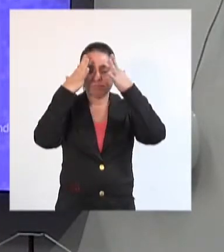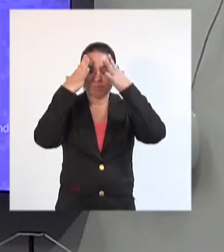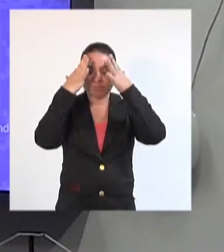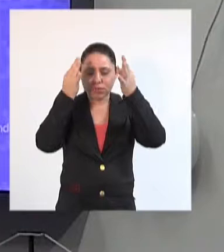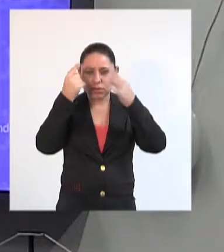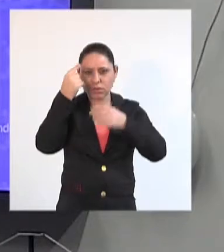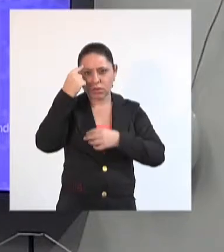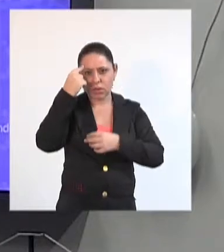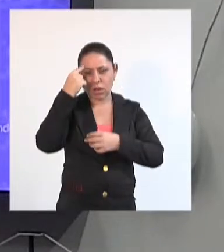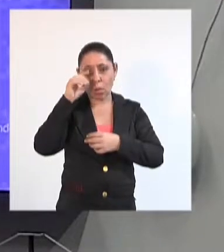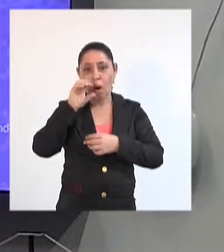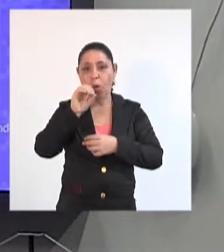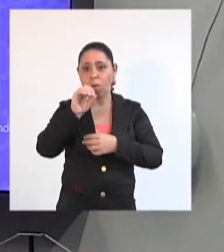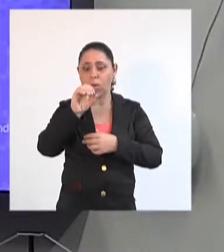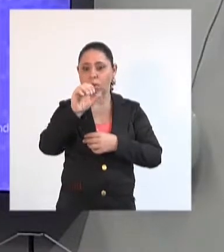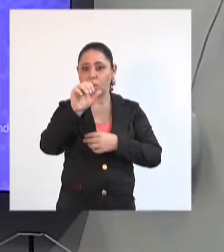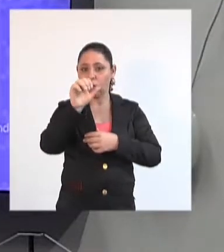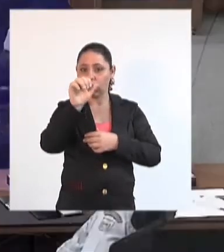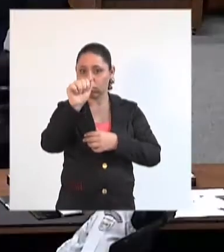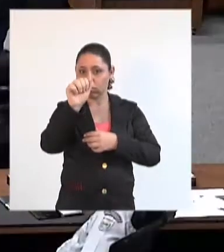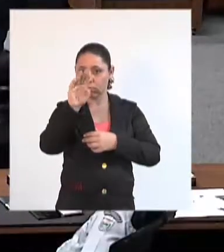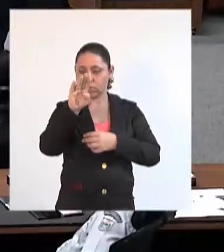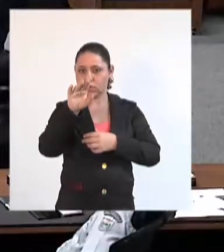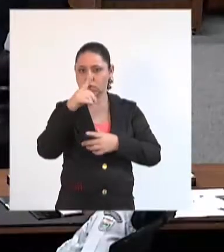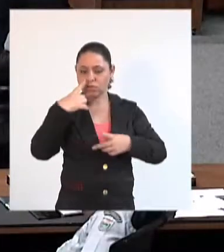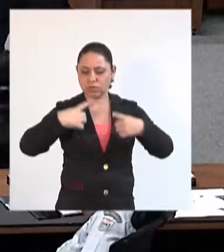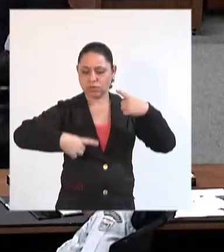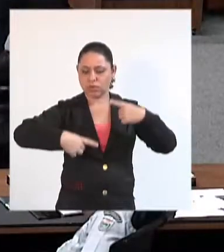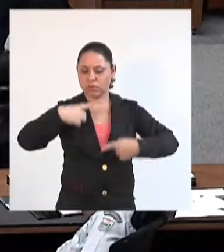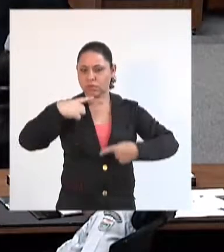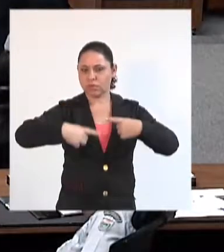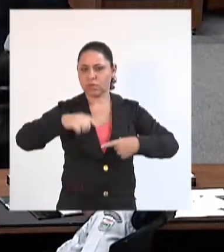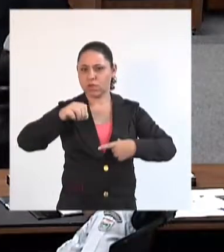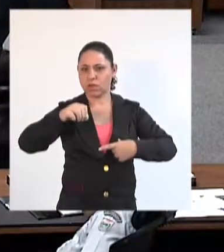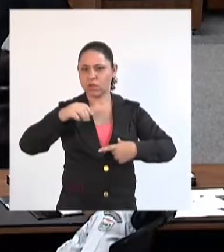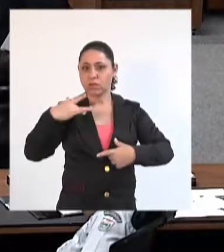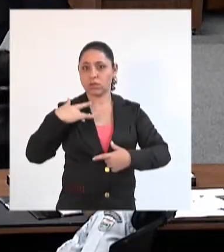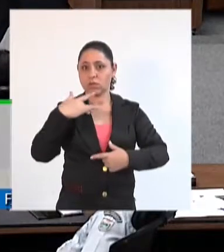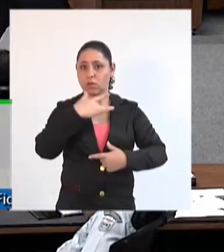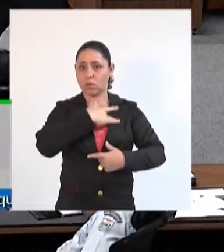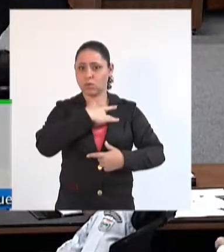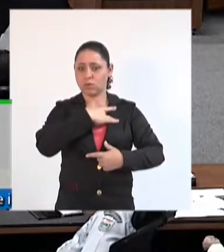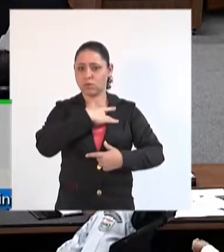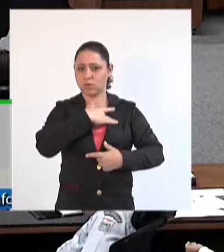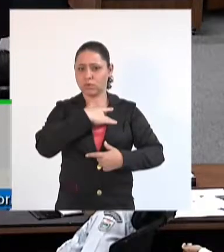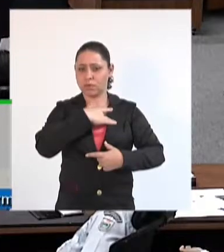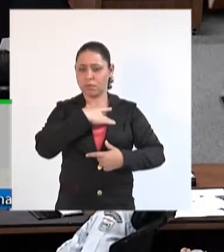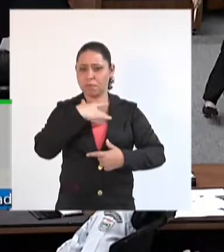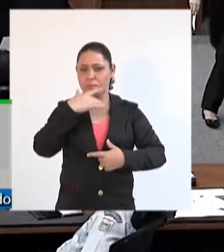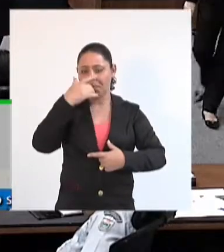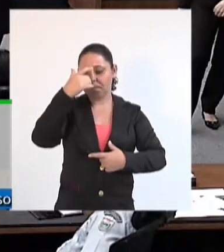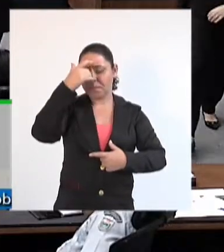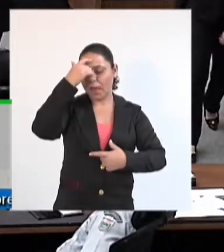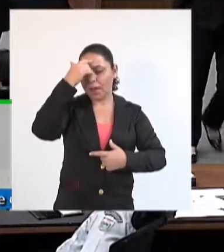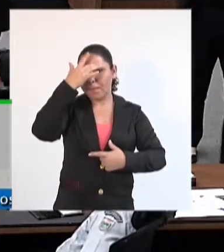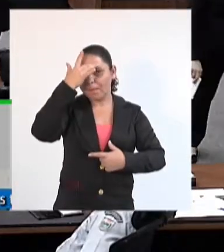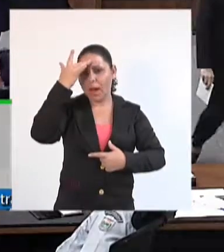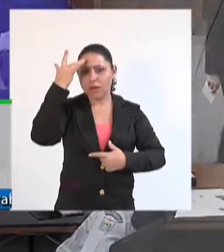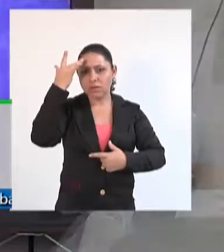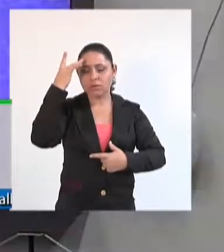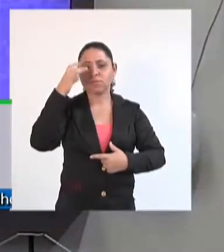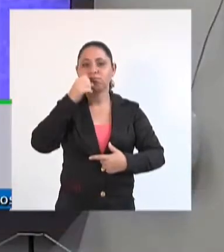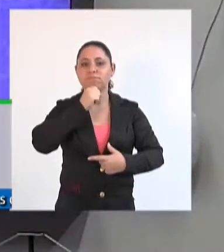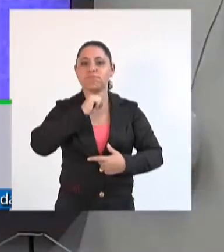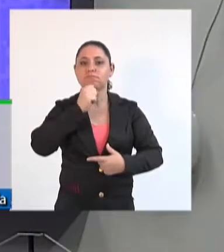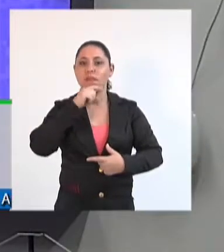quando eu passei lá pela OAB, estava tendo uma discussão sobre saúde mental e pessoa idosa. Então, acho que esse é um tema que